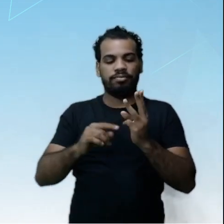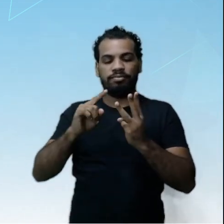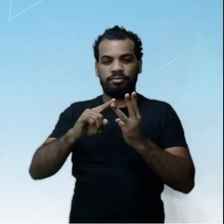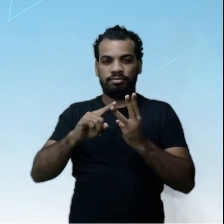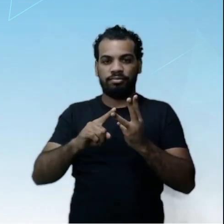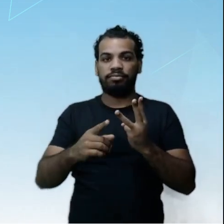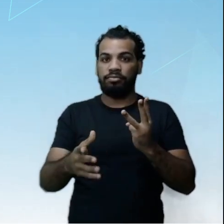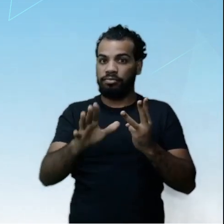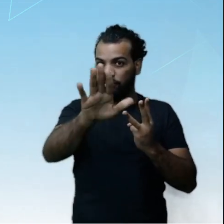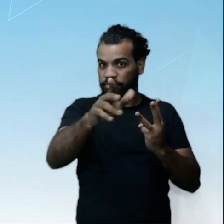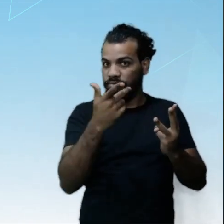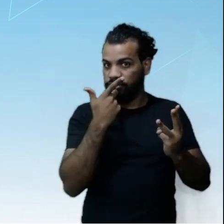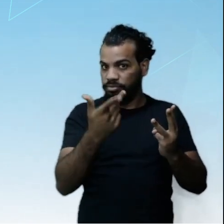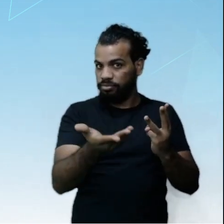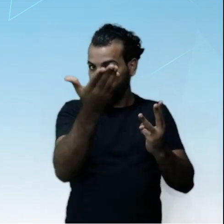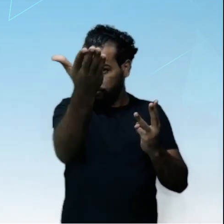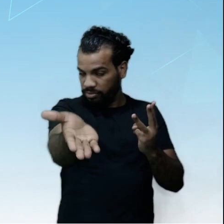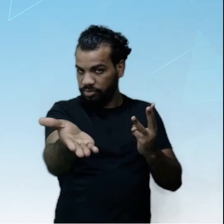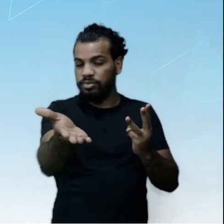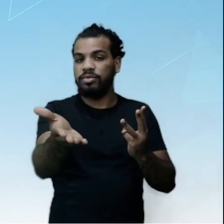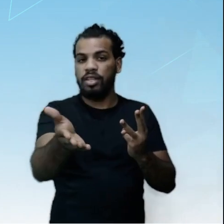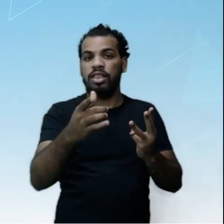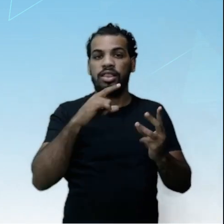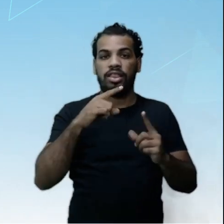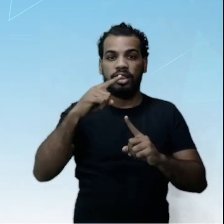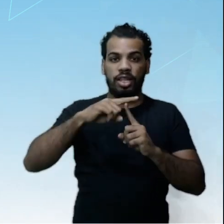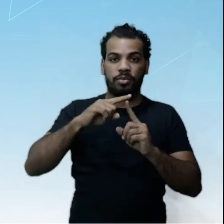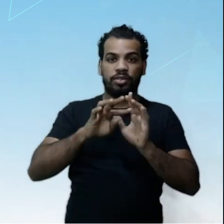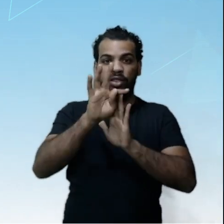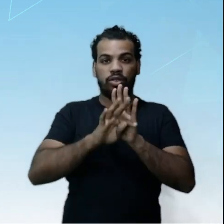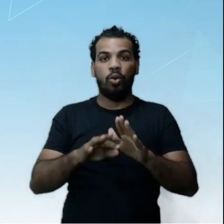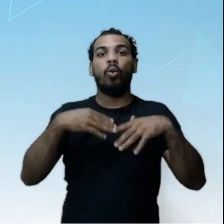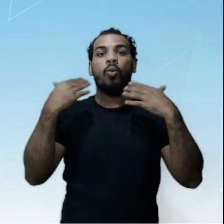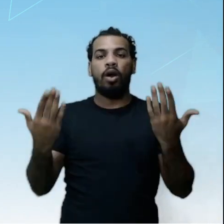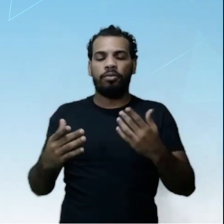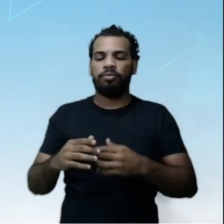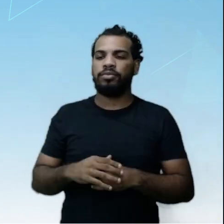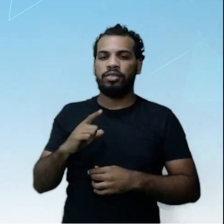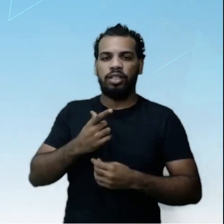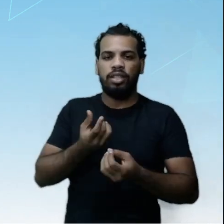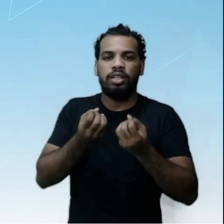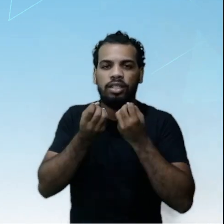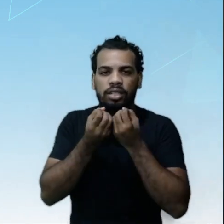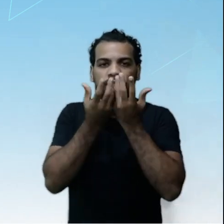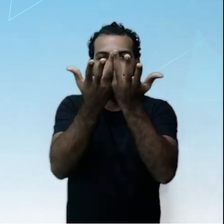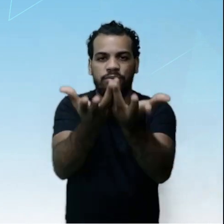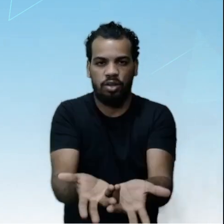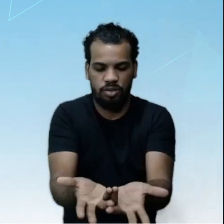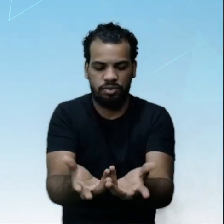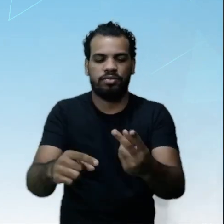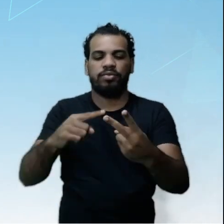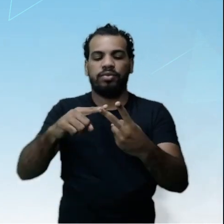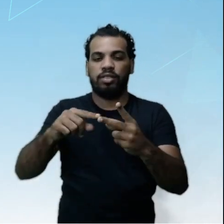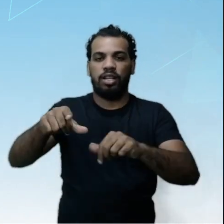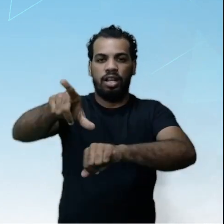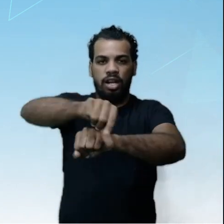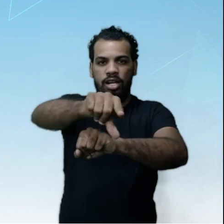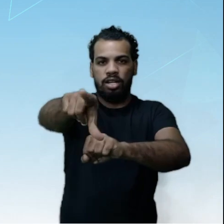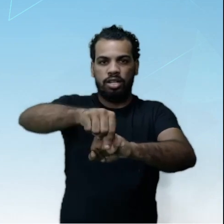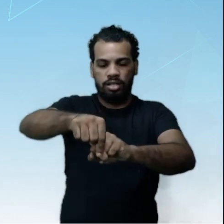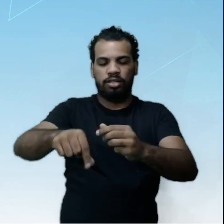já adianto a vocês que nós temos os tipos textuais. Quais são? Expositivo,